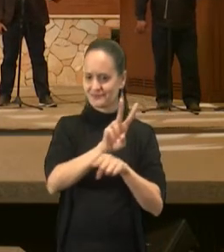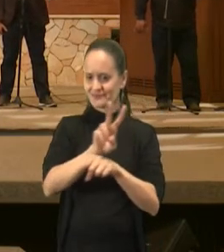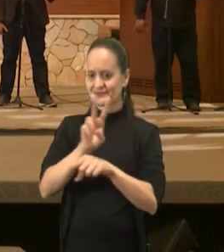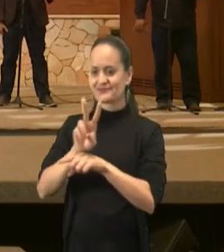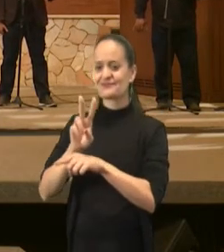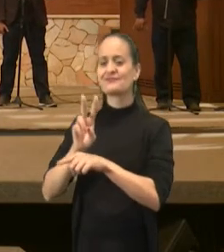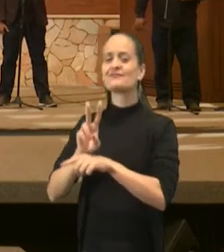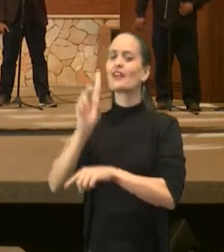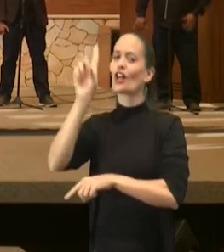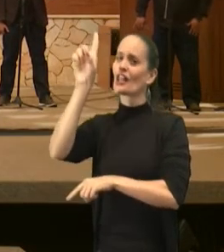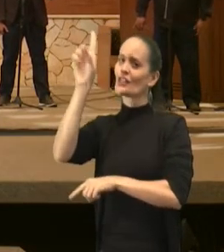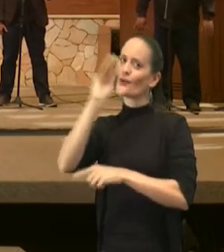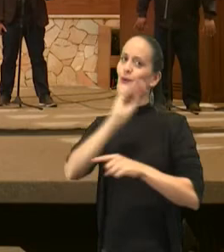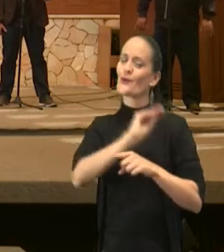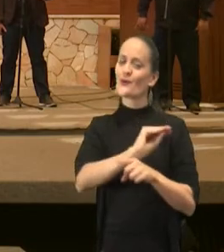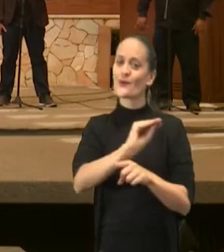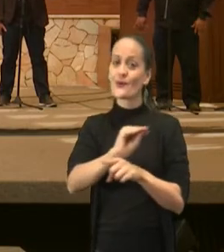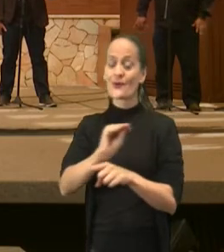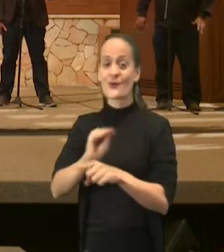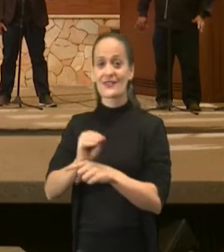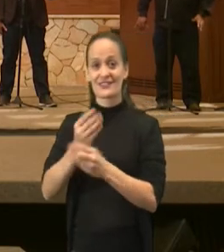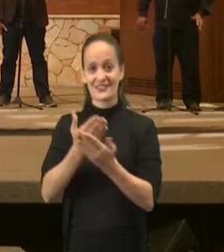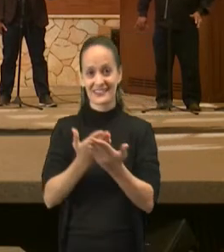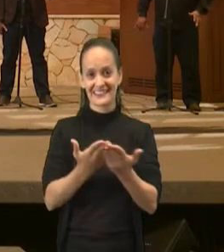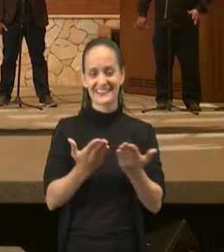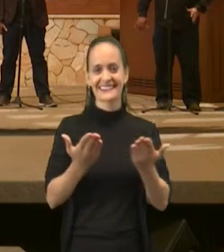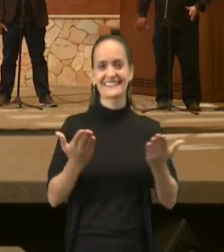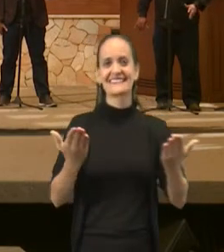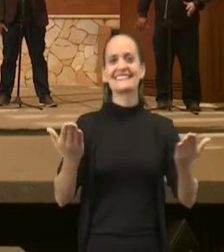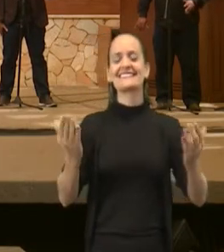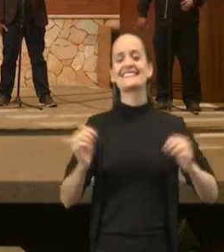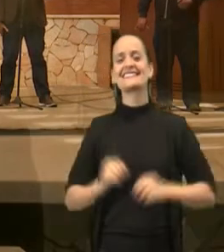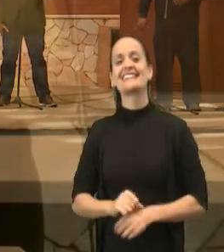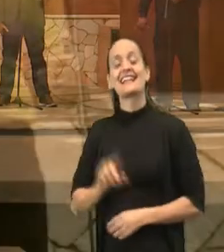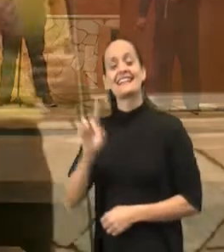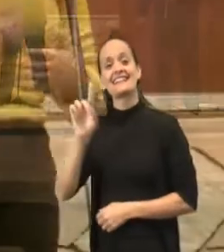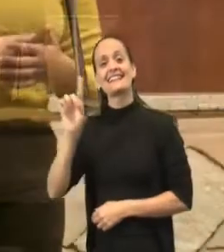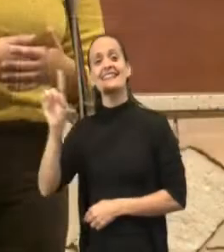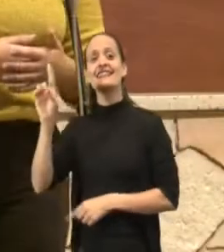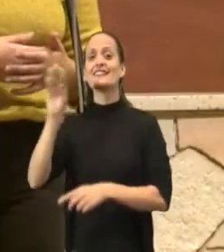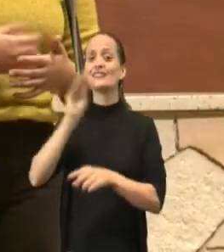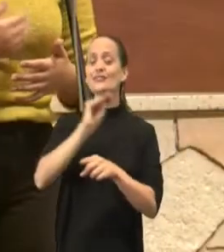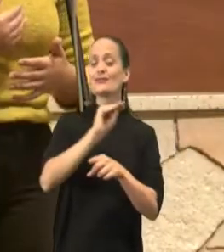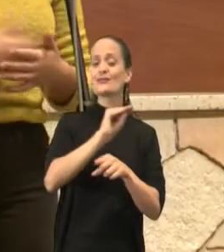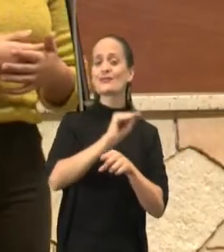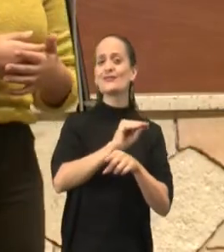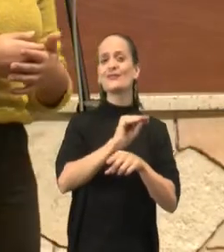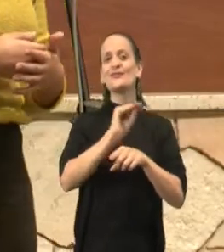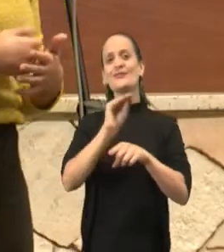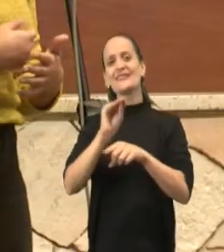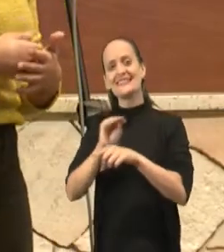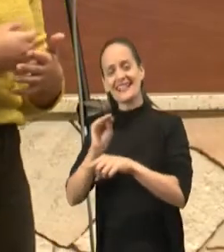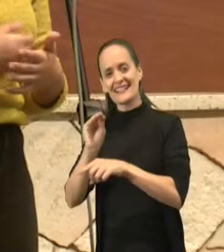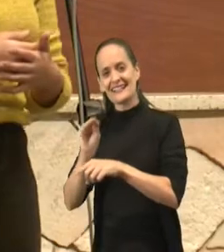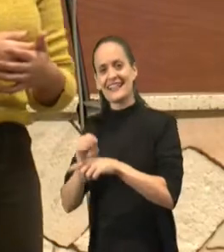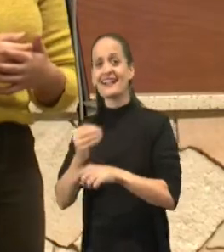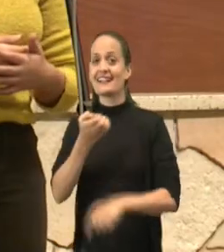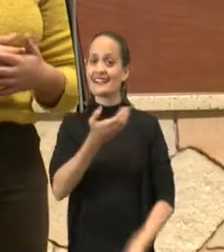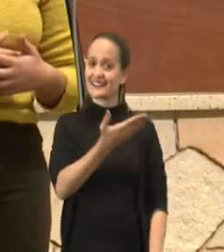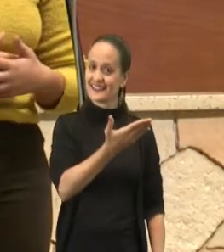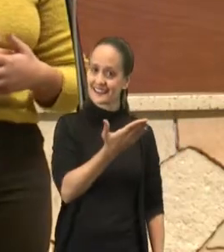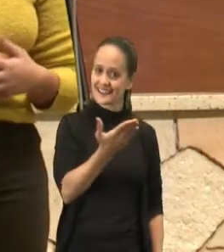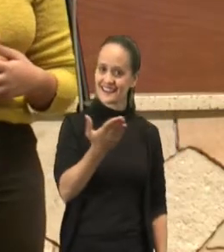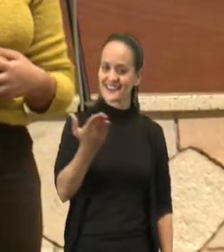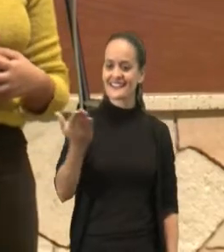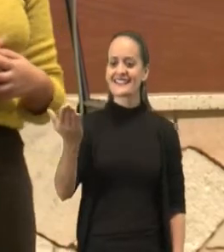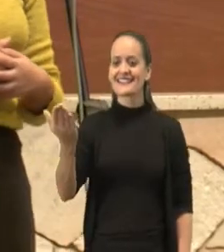proteção, Deus cuidará de ti. Deus